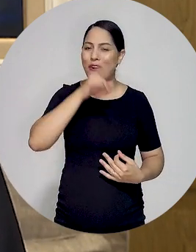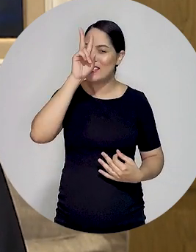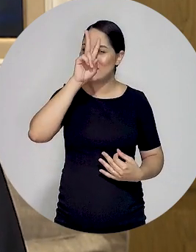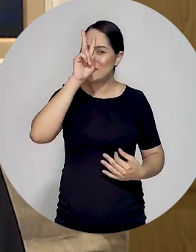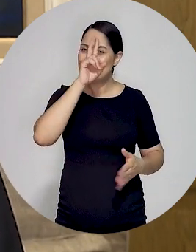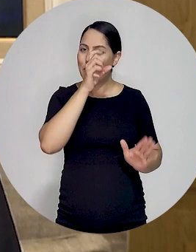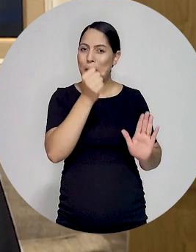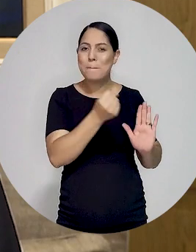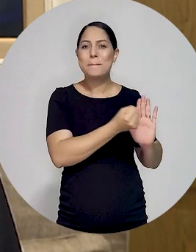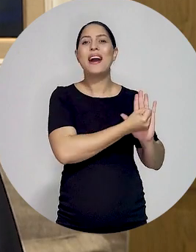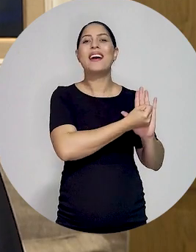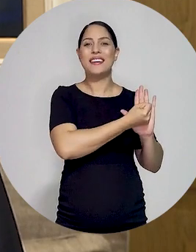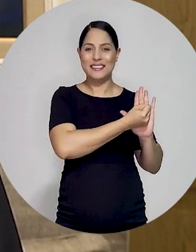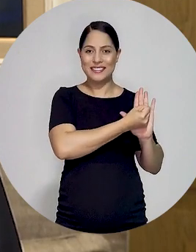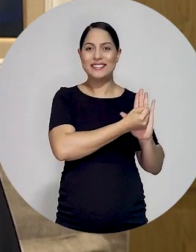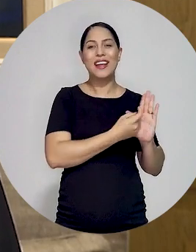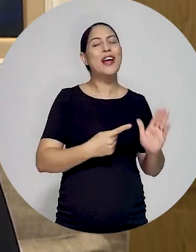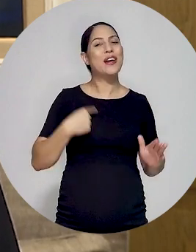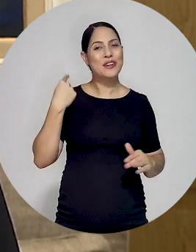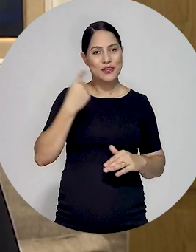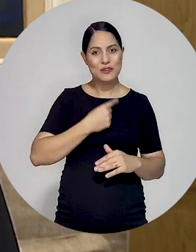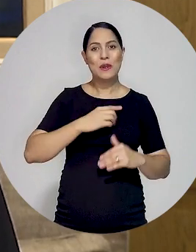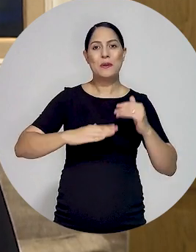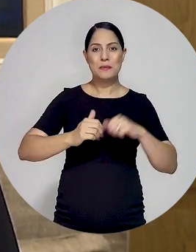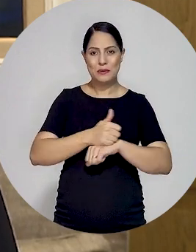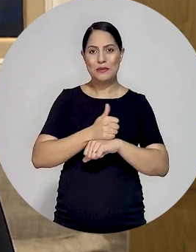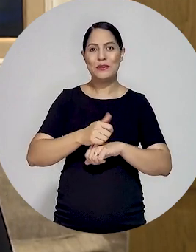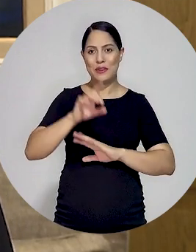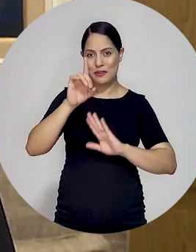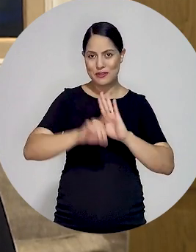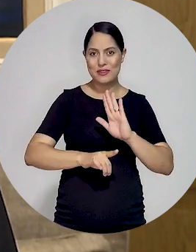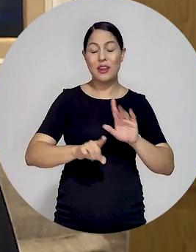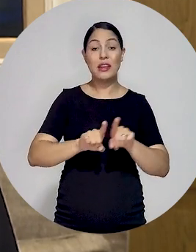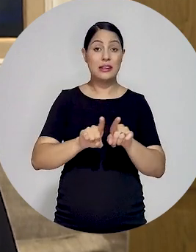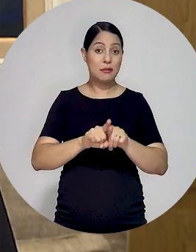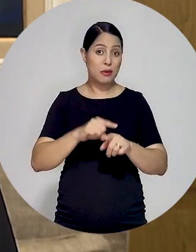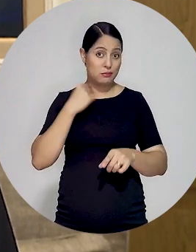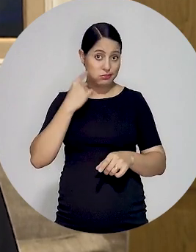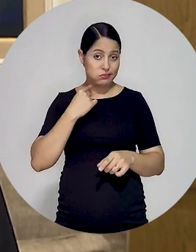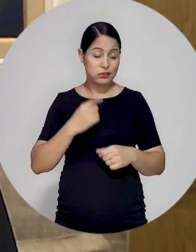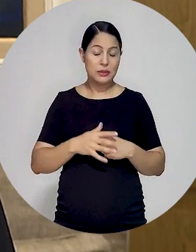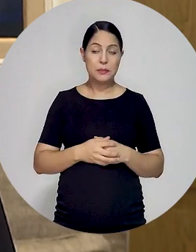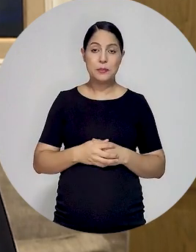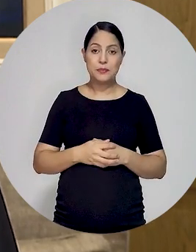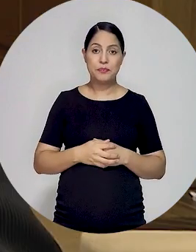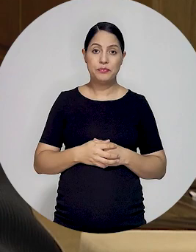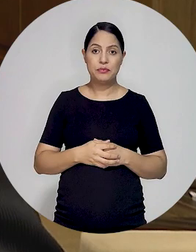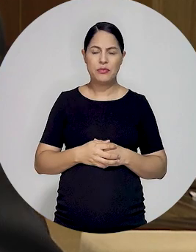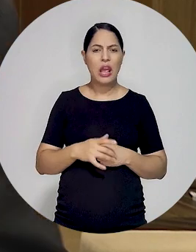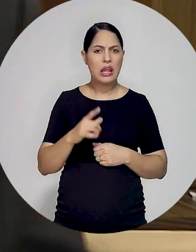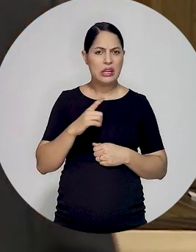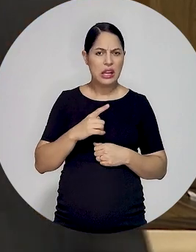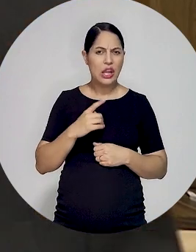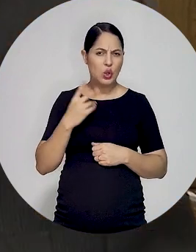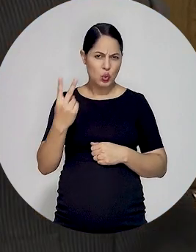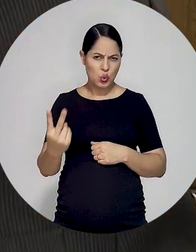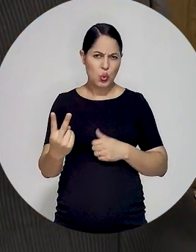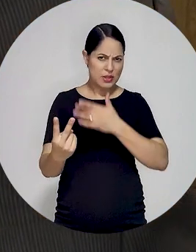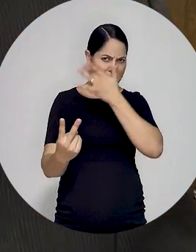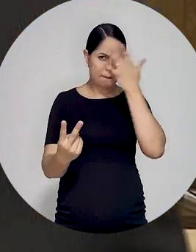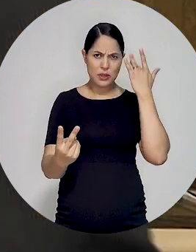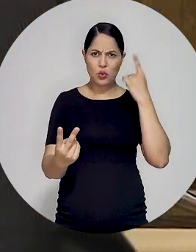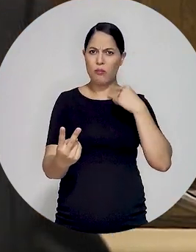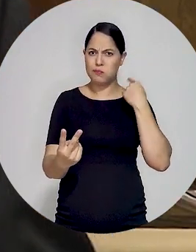digno para a nossa história enquanto pessoa, enquanto profissional do direito e advogado. Homenagear